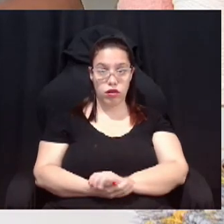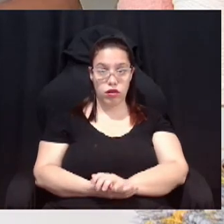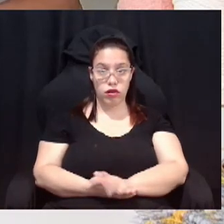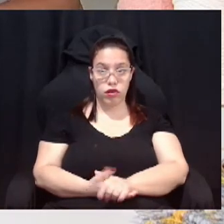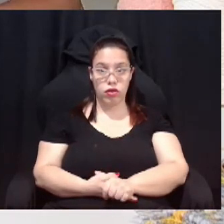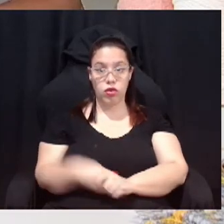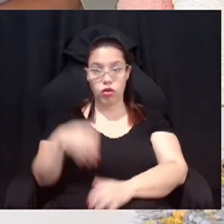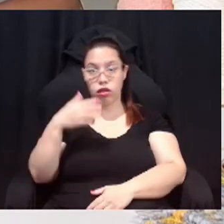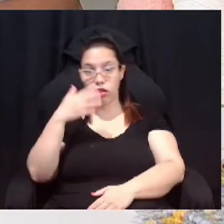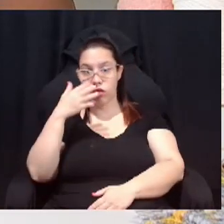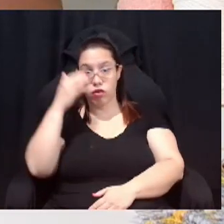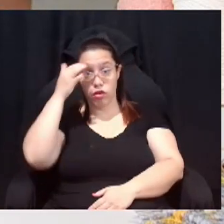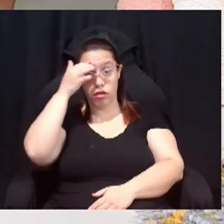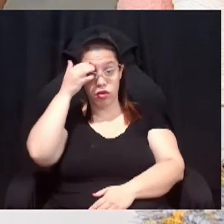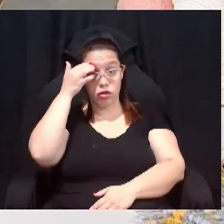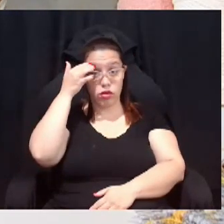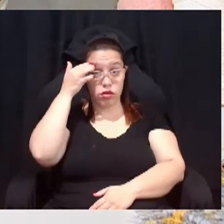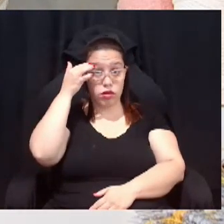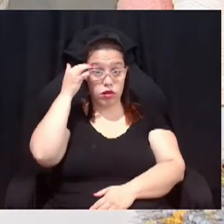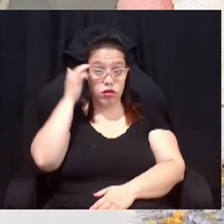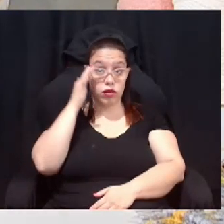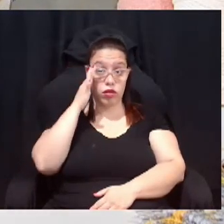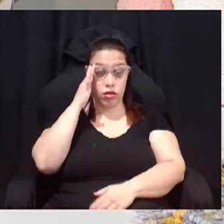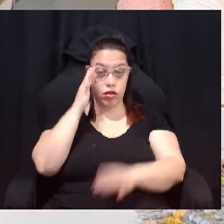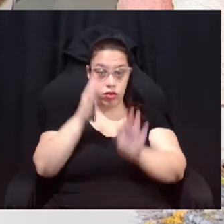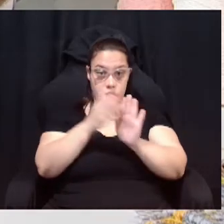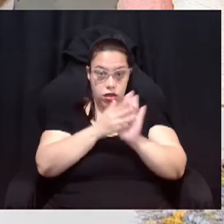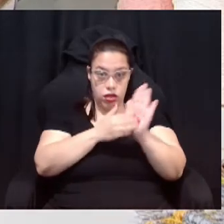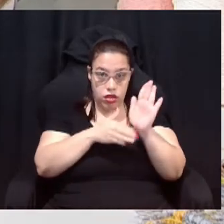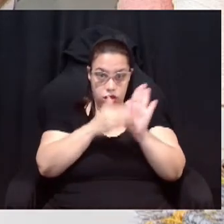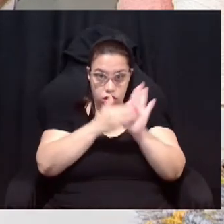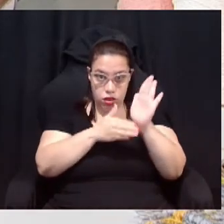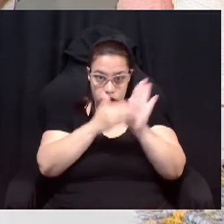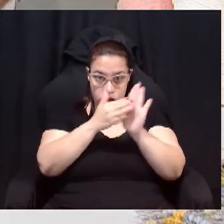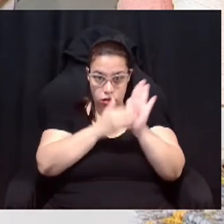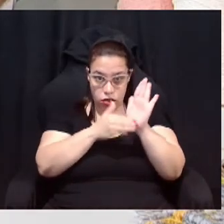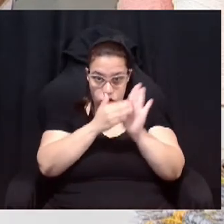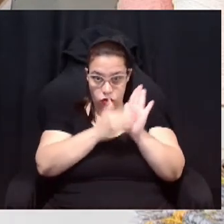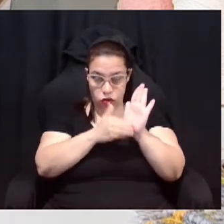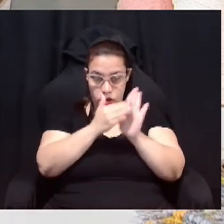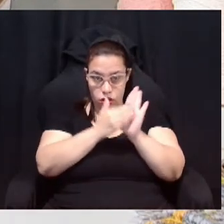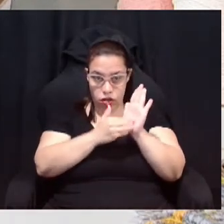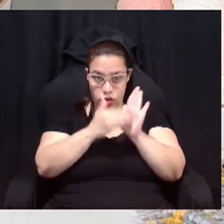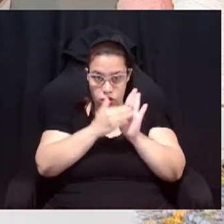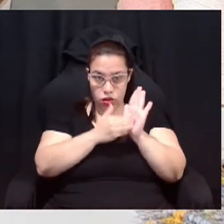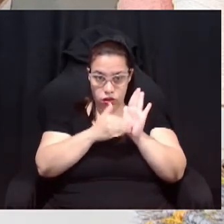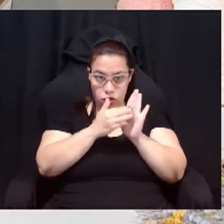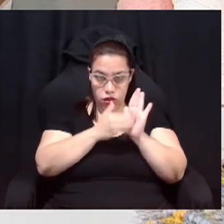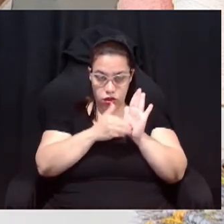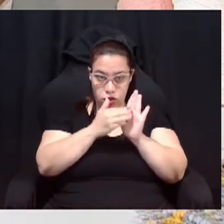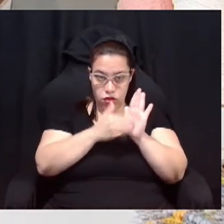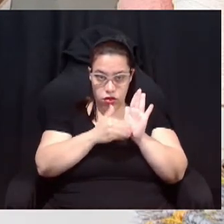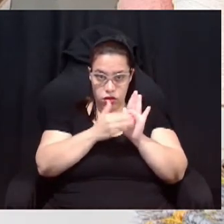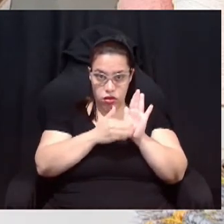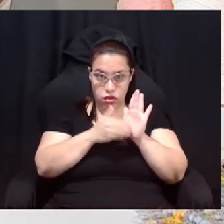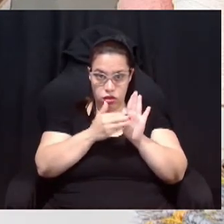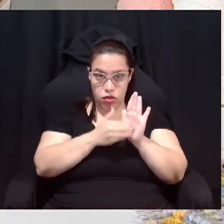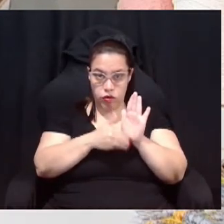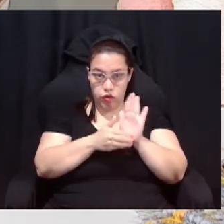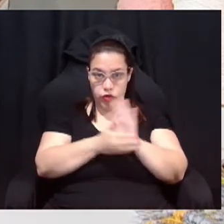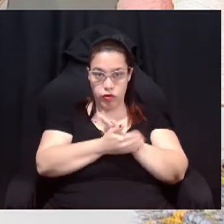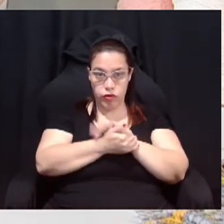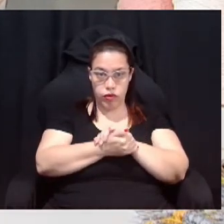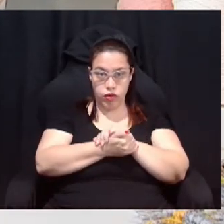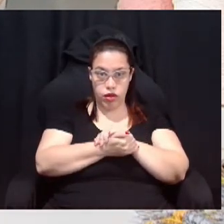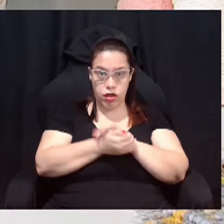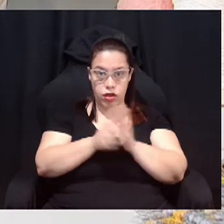E também tem assim, né? Escovado. Isso, escovado. Eu gosto da pecinha alinhada e escovada. Então eu